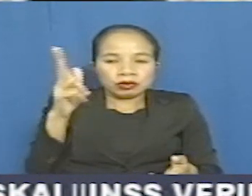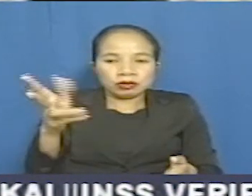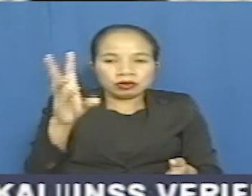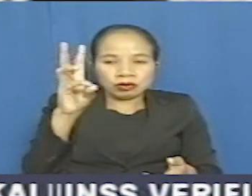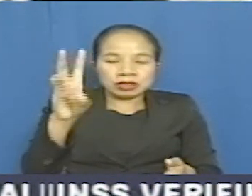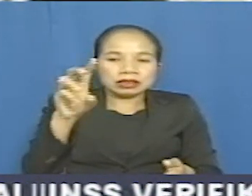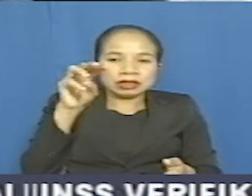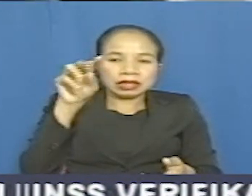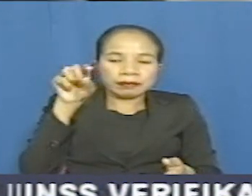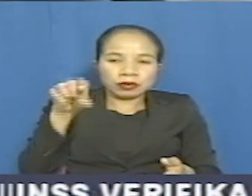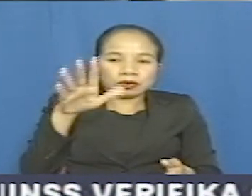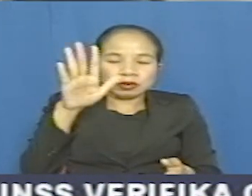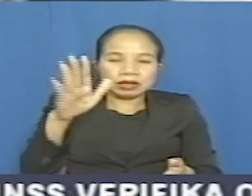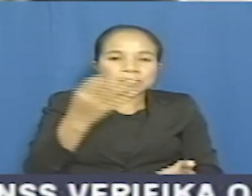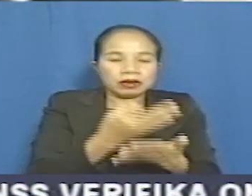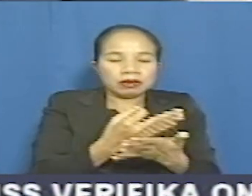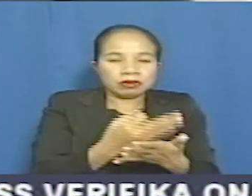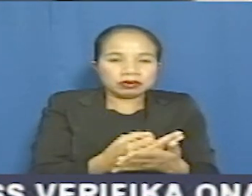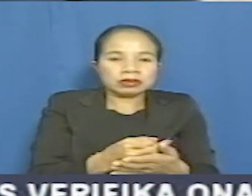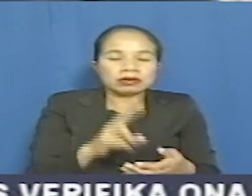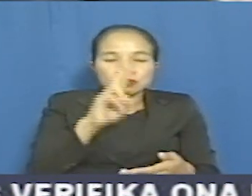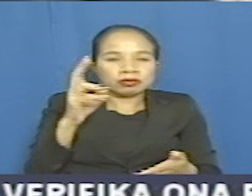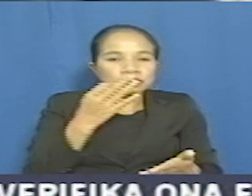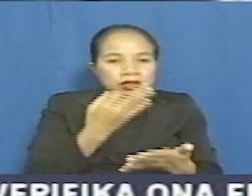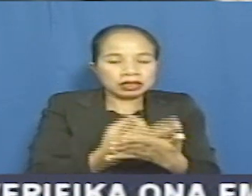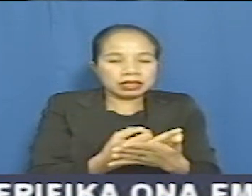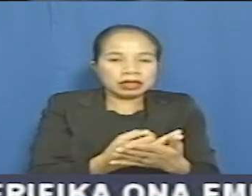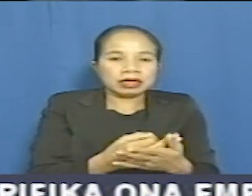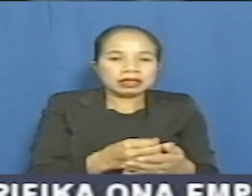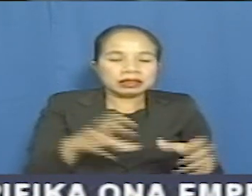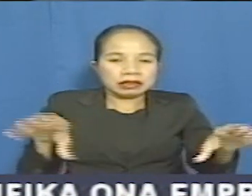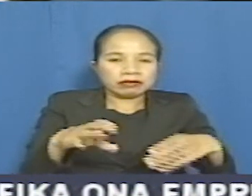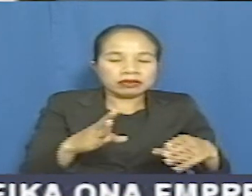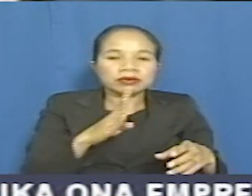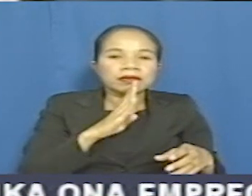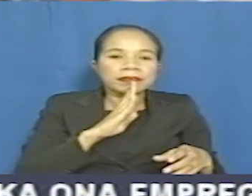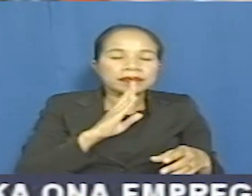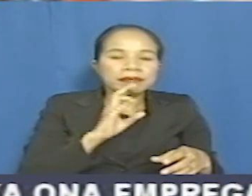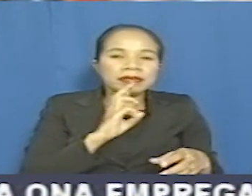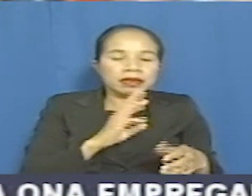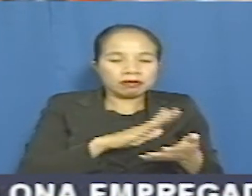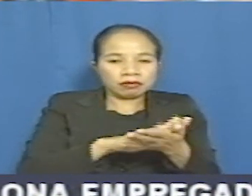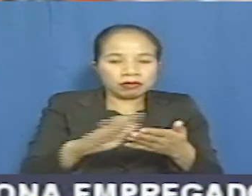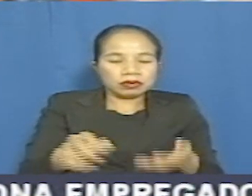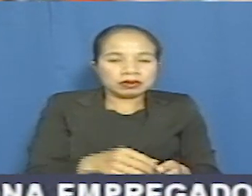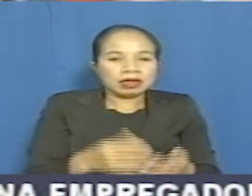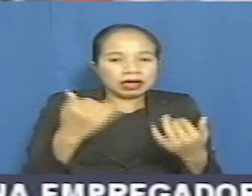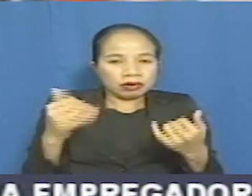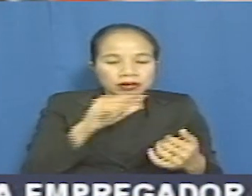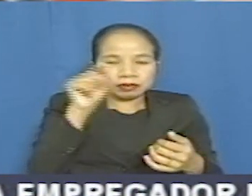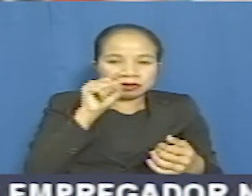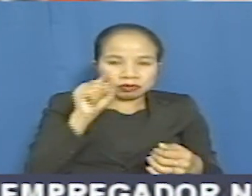lima dólares americano, onde melhora dia clutan sistema de Moche. Agora, a pergunta, o saída me